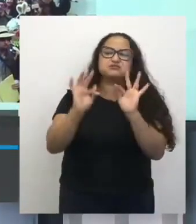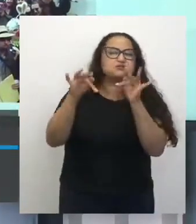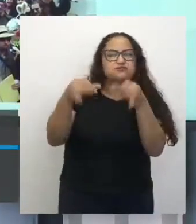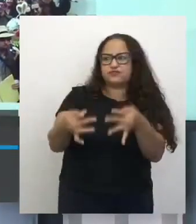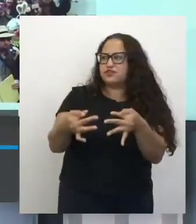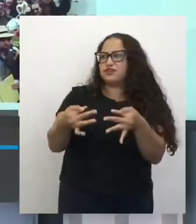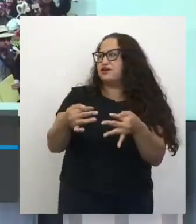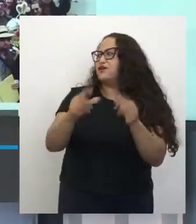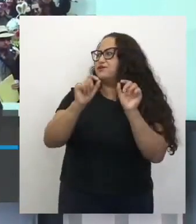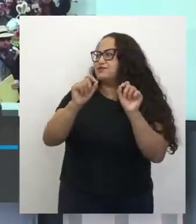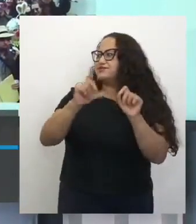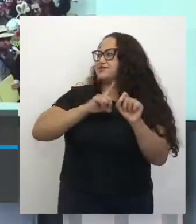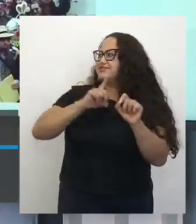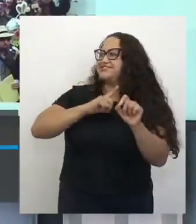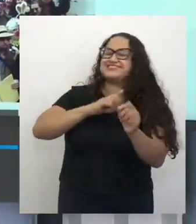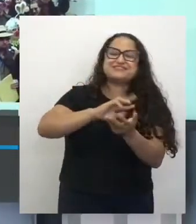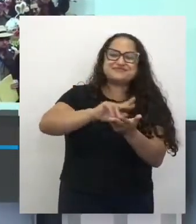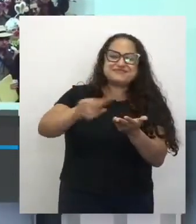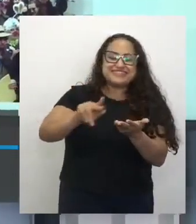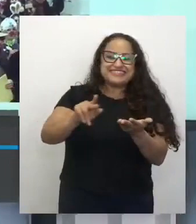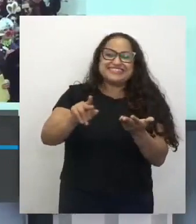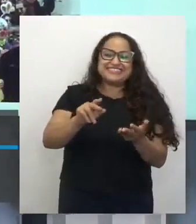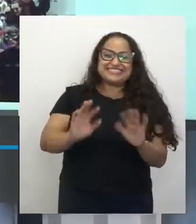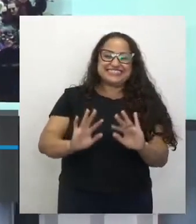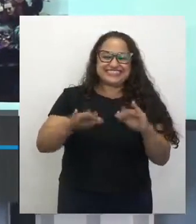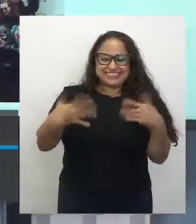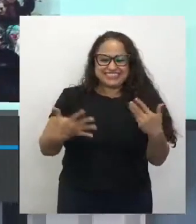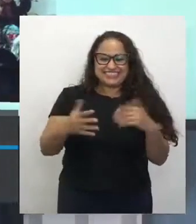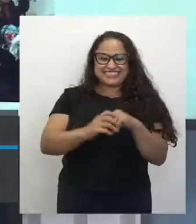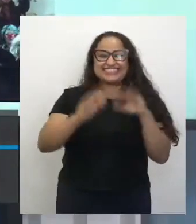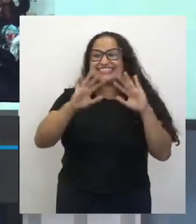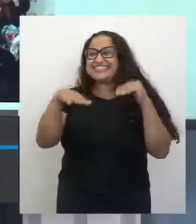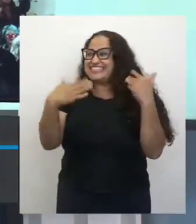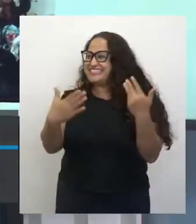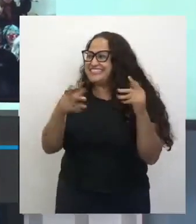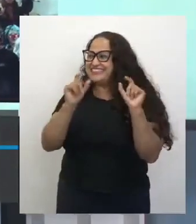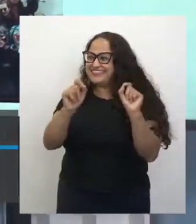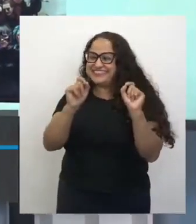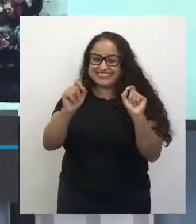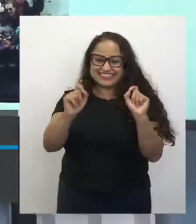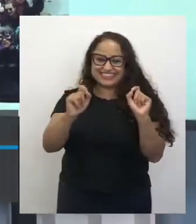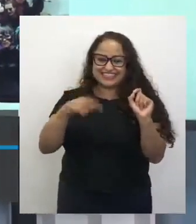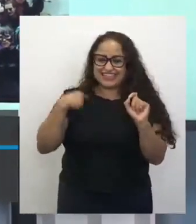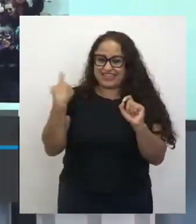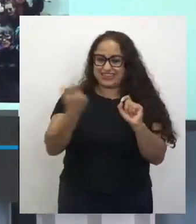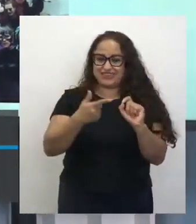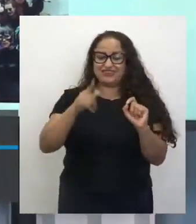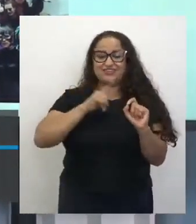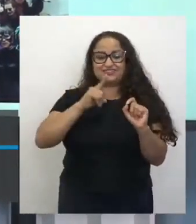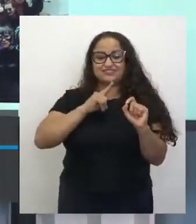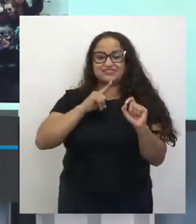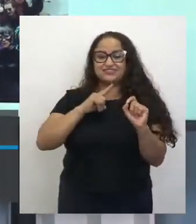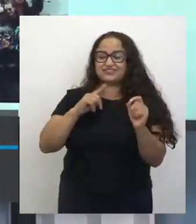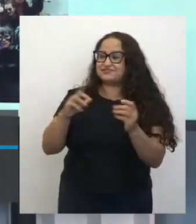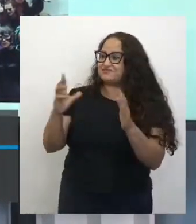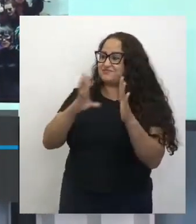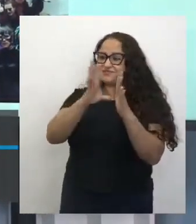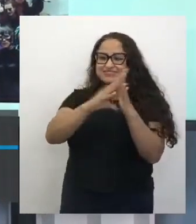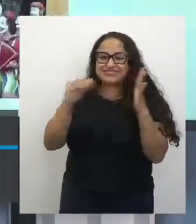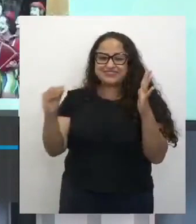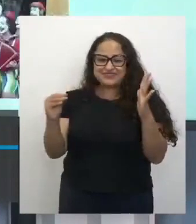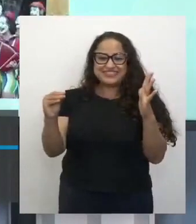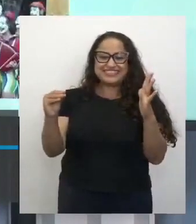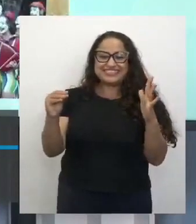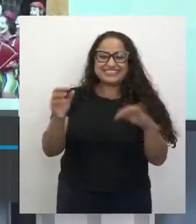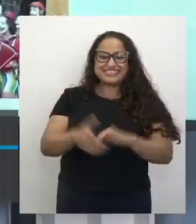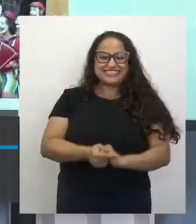e tudo mais, tá? A gente chama isso de leitura dramática, tá bom? Então, gente, né, a gente tem esses modelos de intervenção,